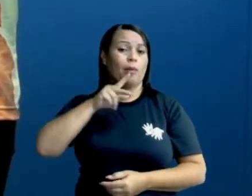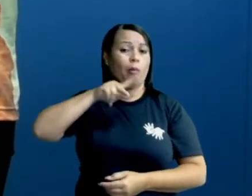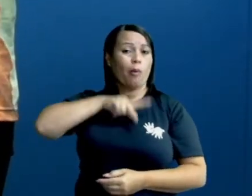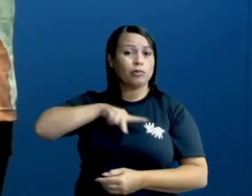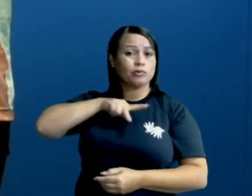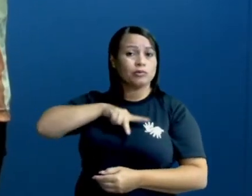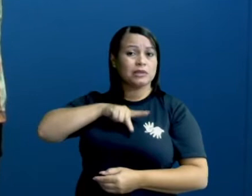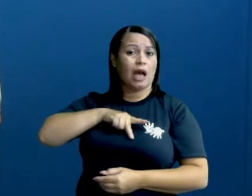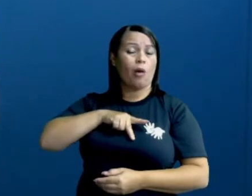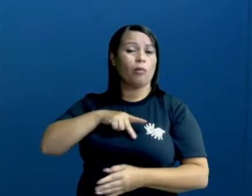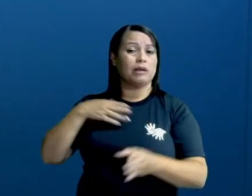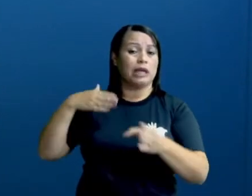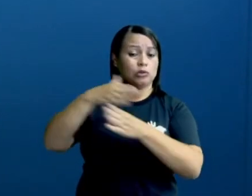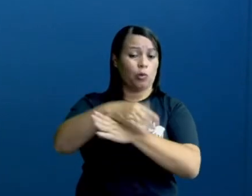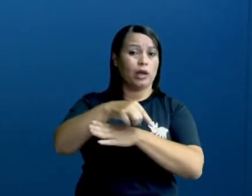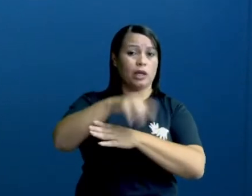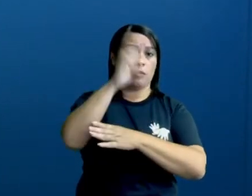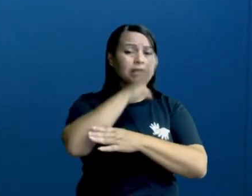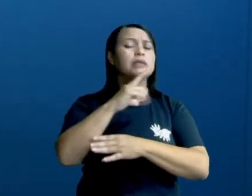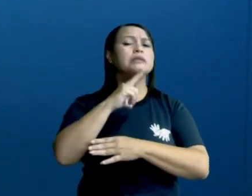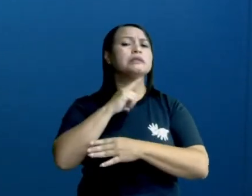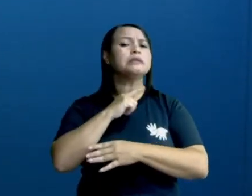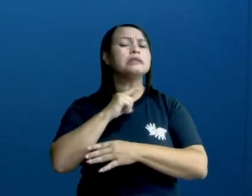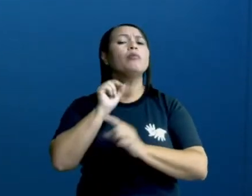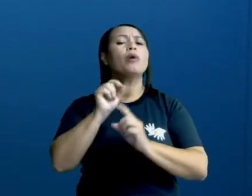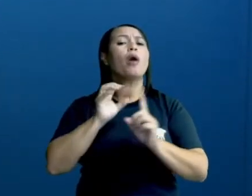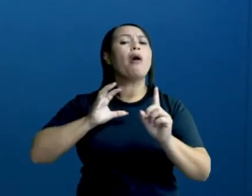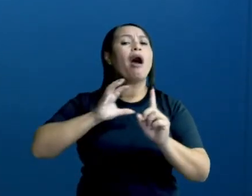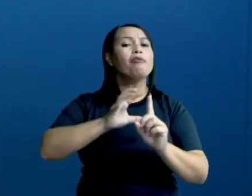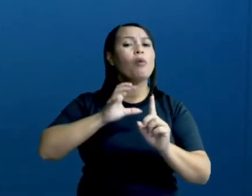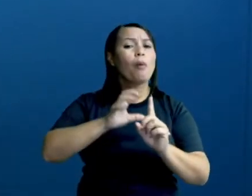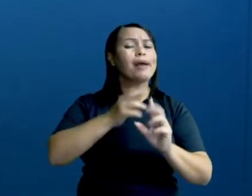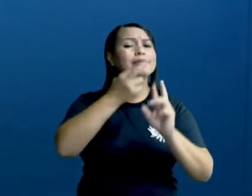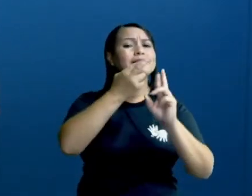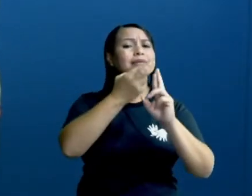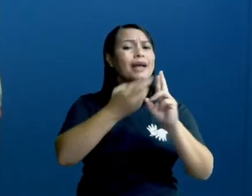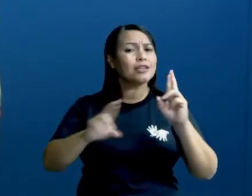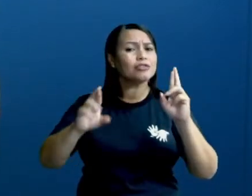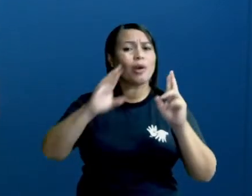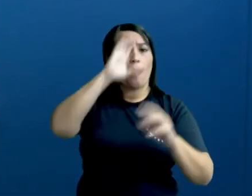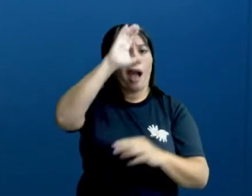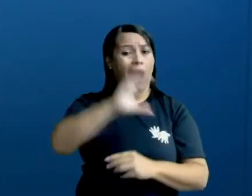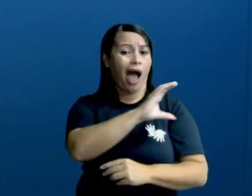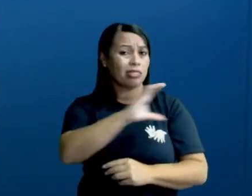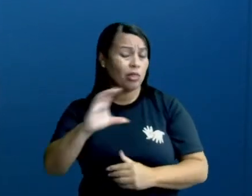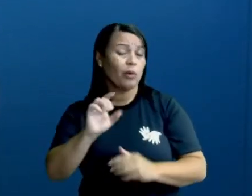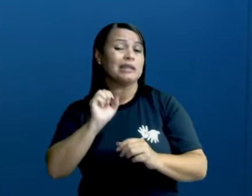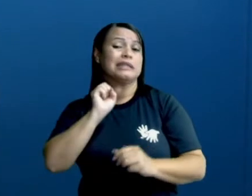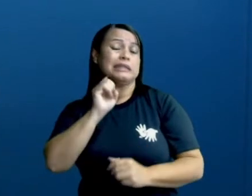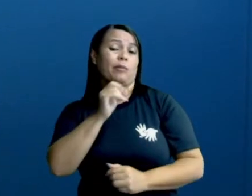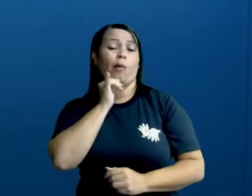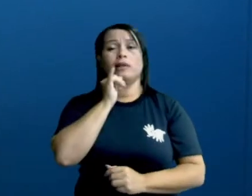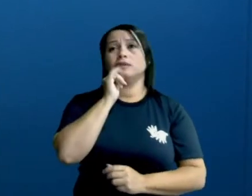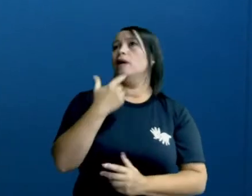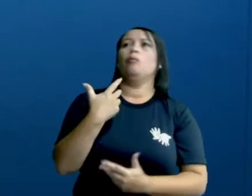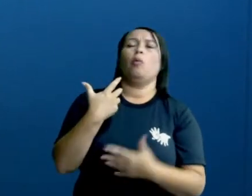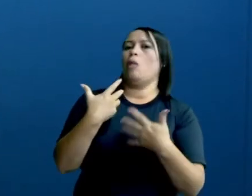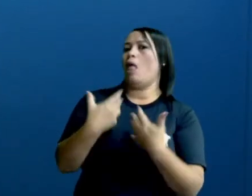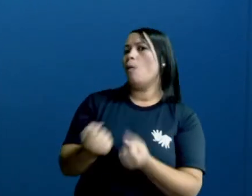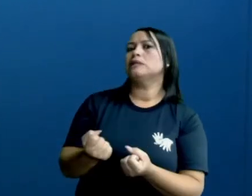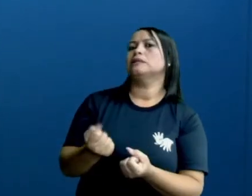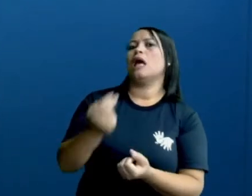nós tínhamos uma influência católica muito grande, né? Então não se era aceito